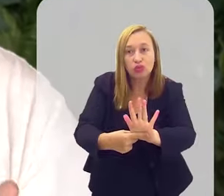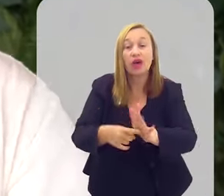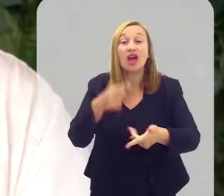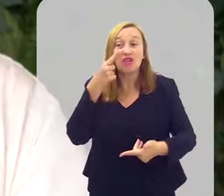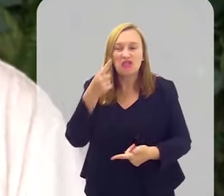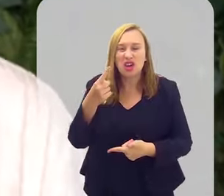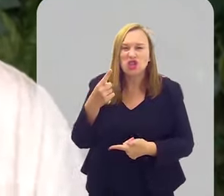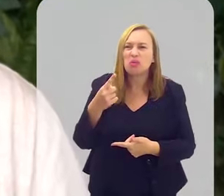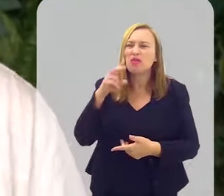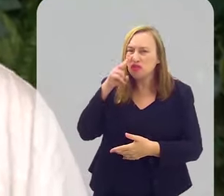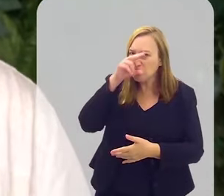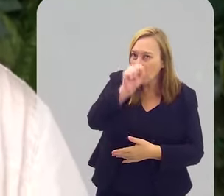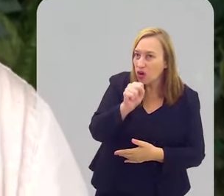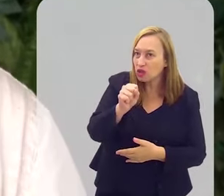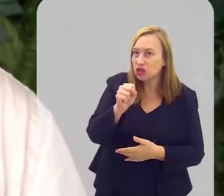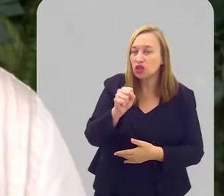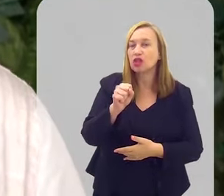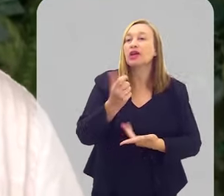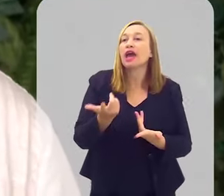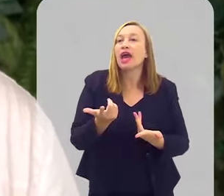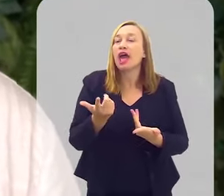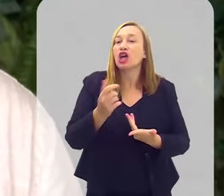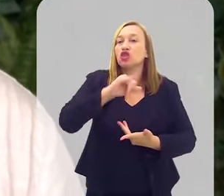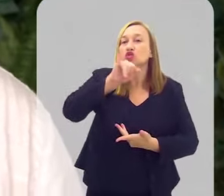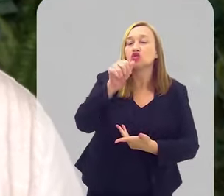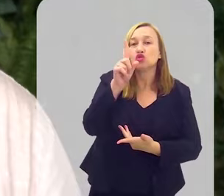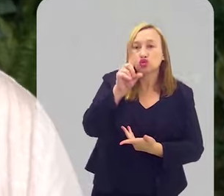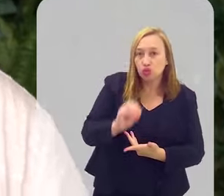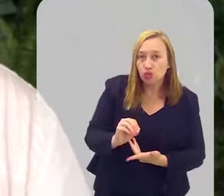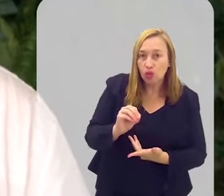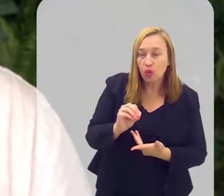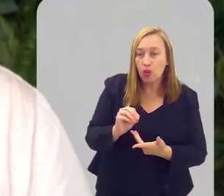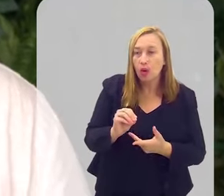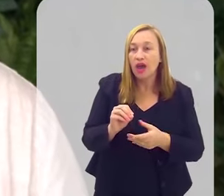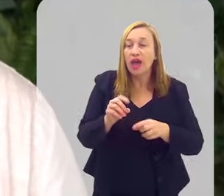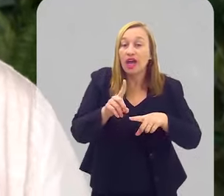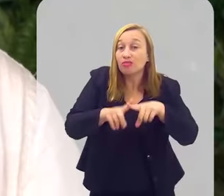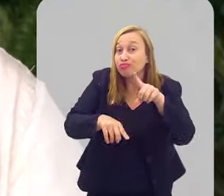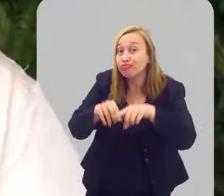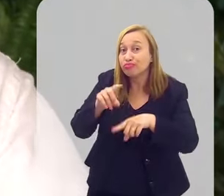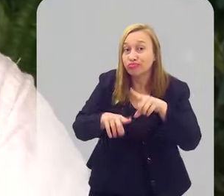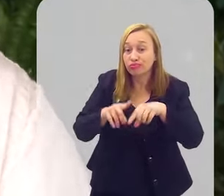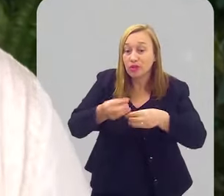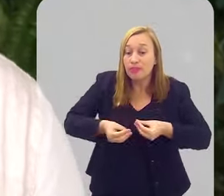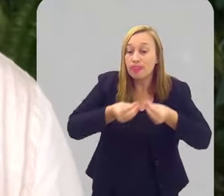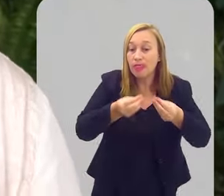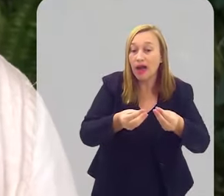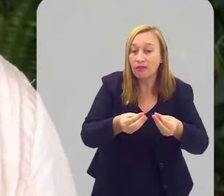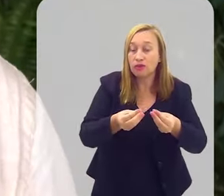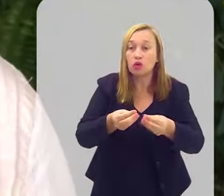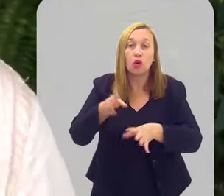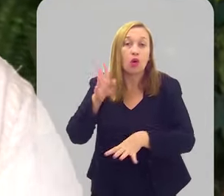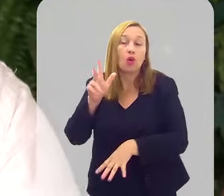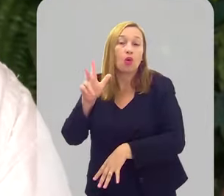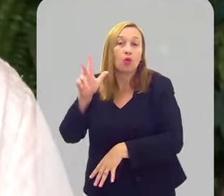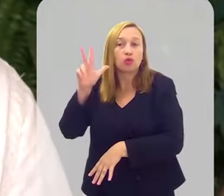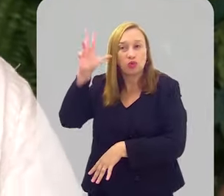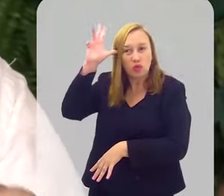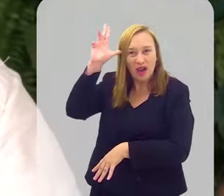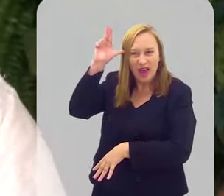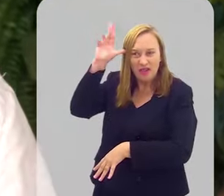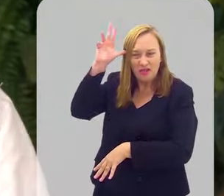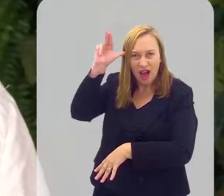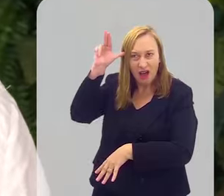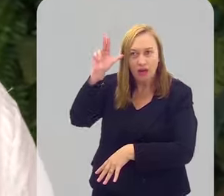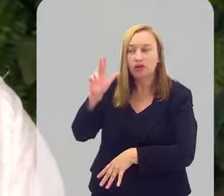que forte essa palavra o julgo era um instrumento colocado no animais para poder fazer o arado da terra pesado